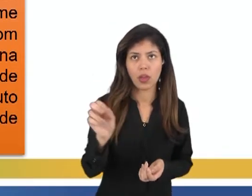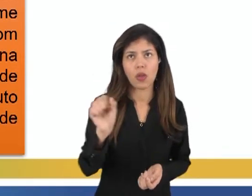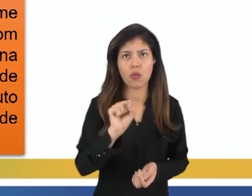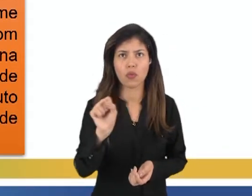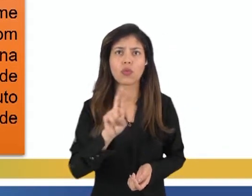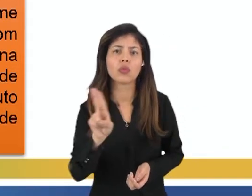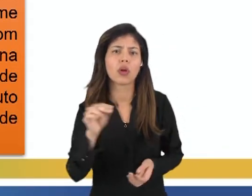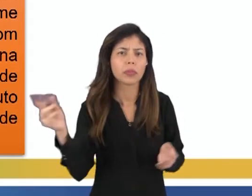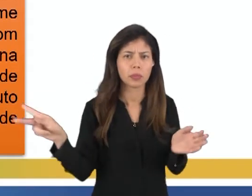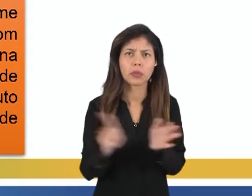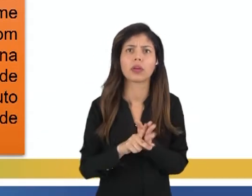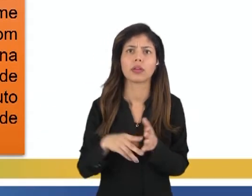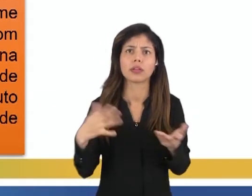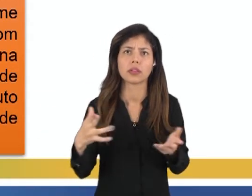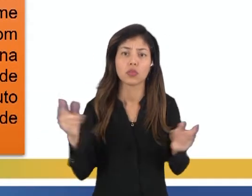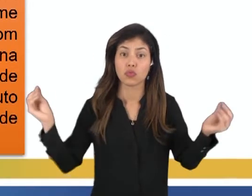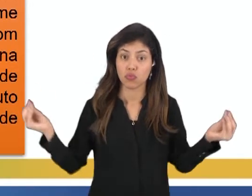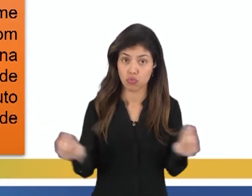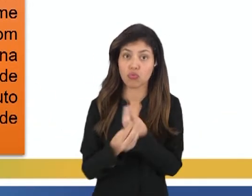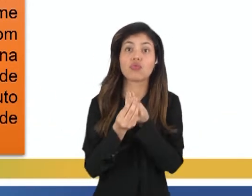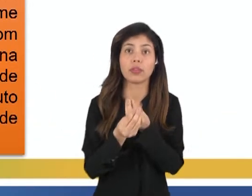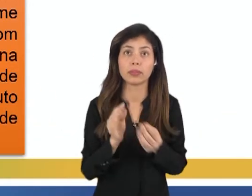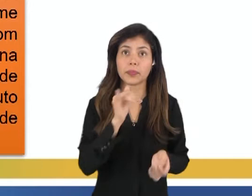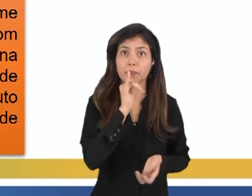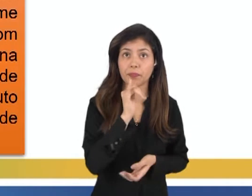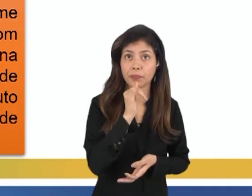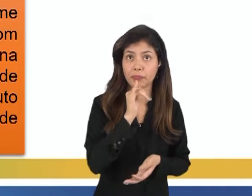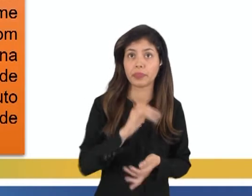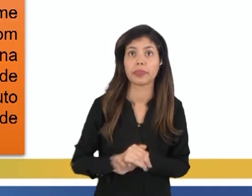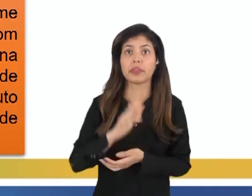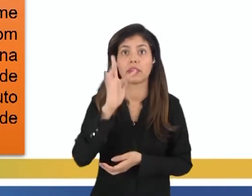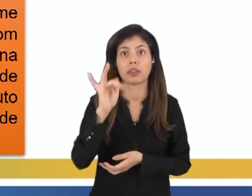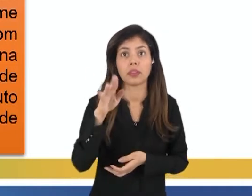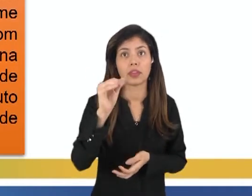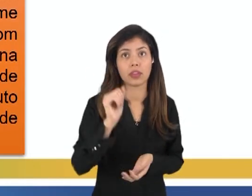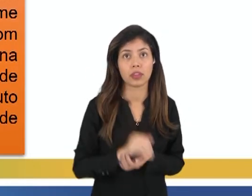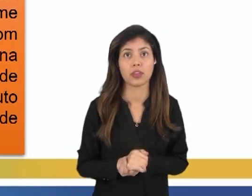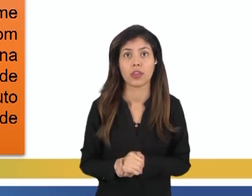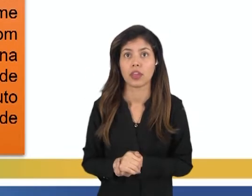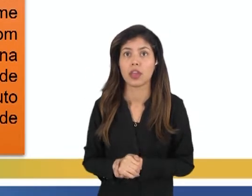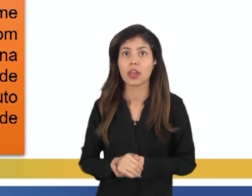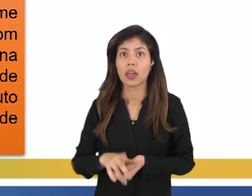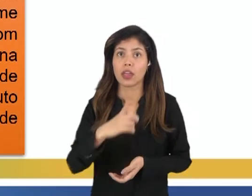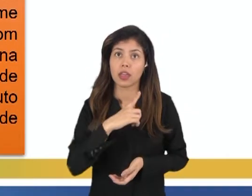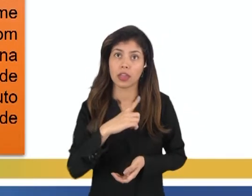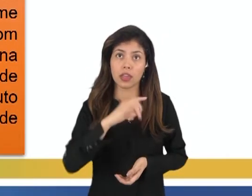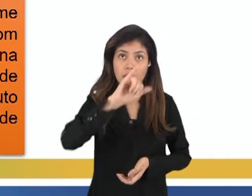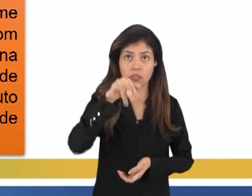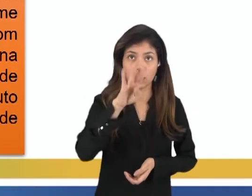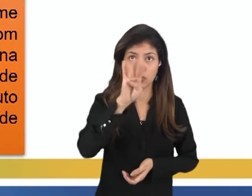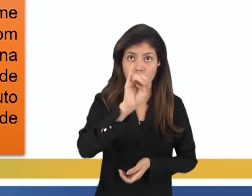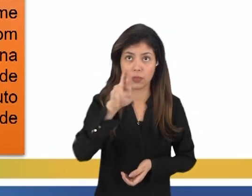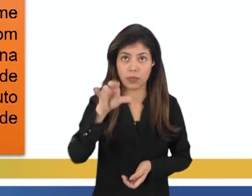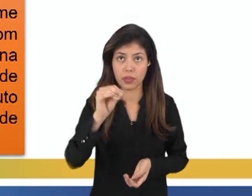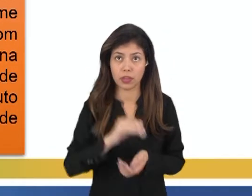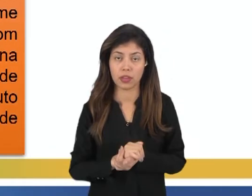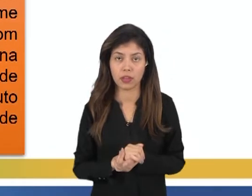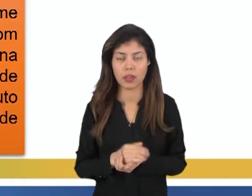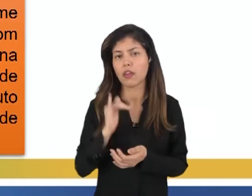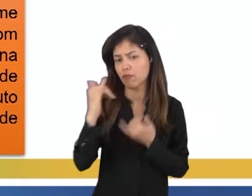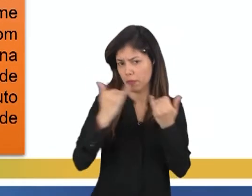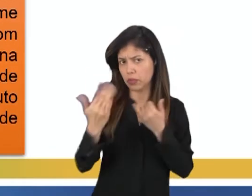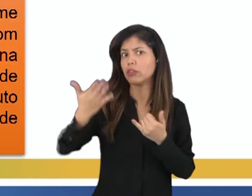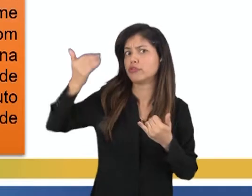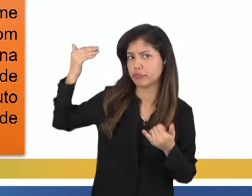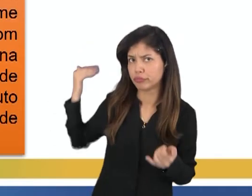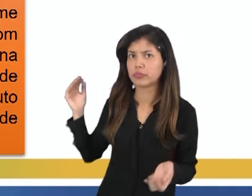nome específico, que une um dos dois. Por exemplo, no fandom dos cantores, nós temos Justin Bieber, isso é uma informação antiga, tá,